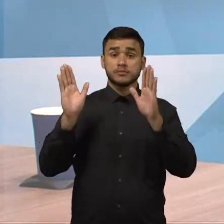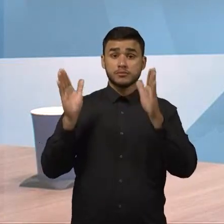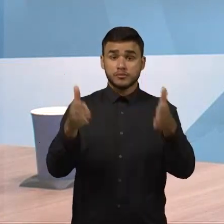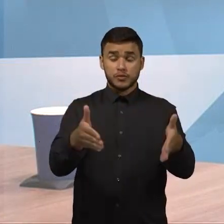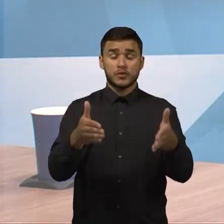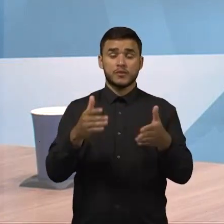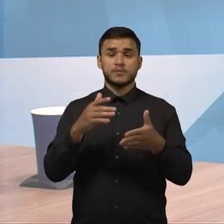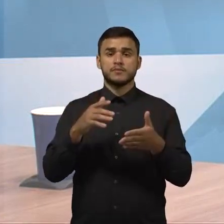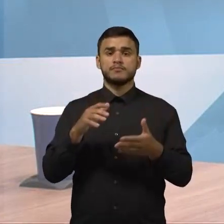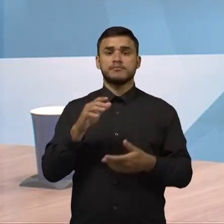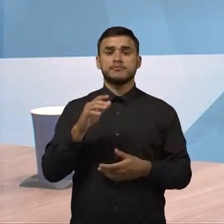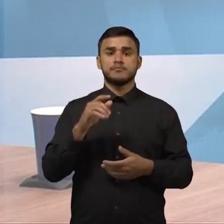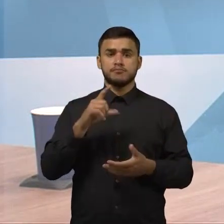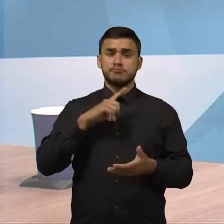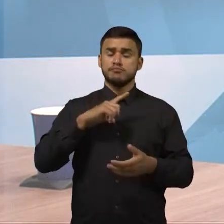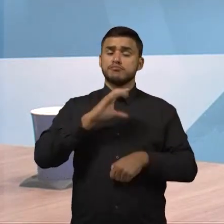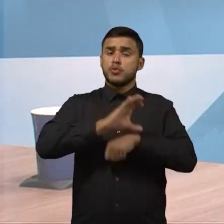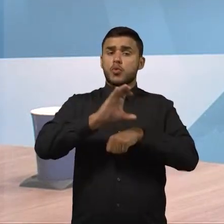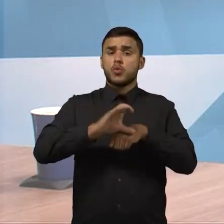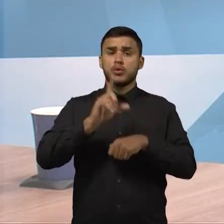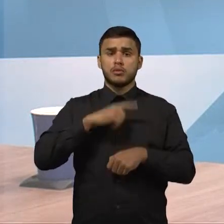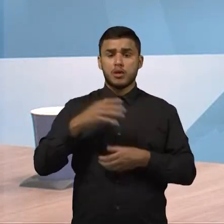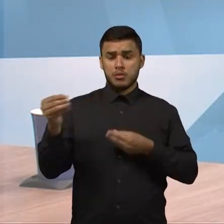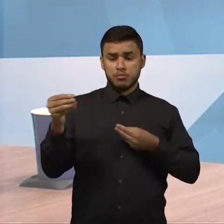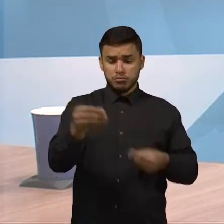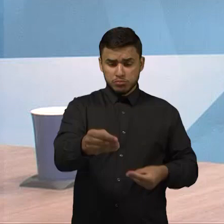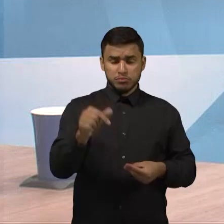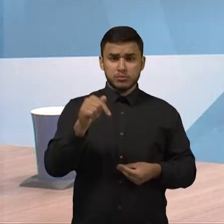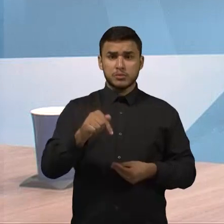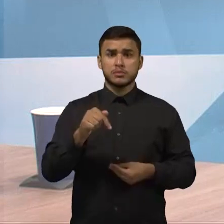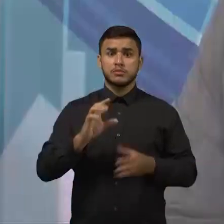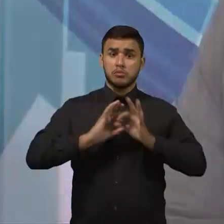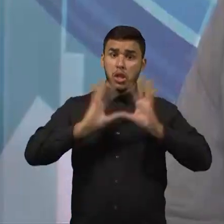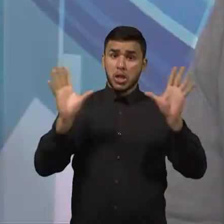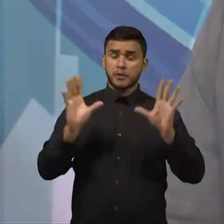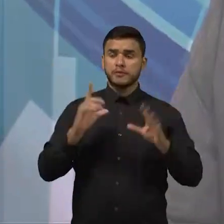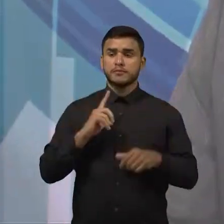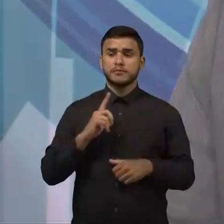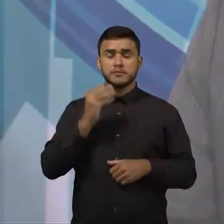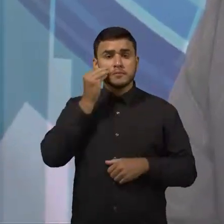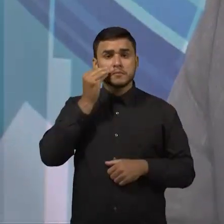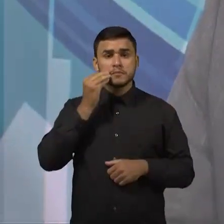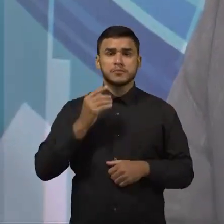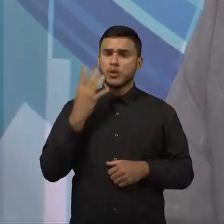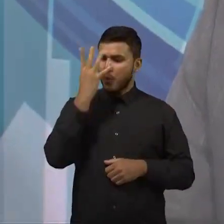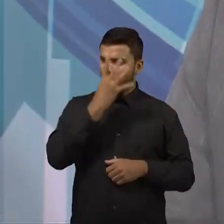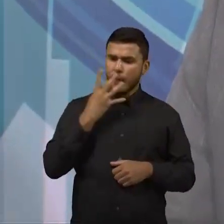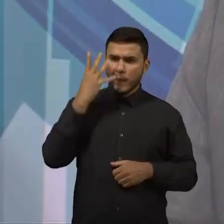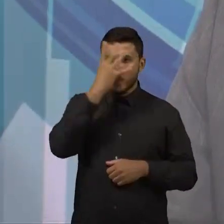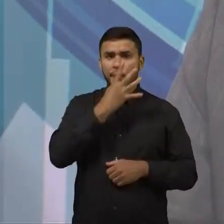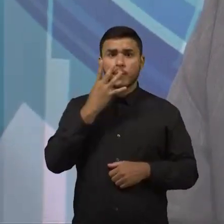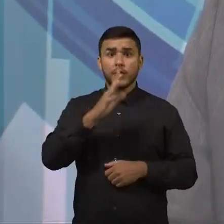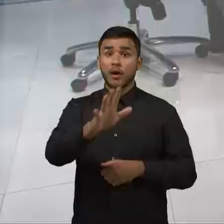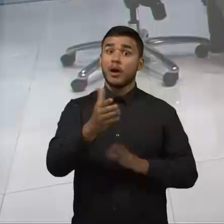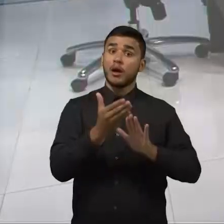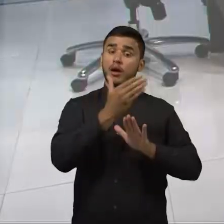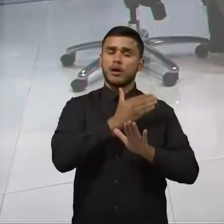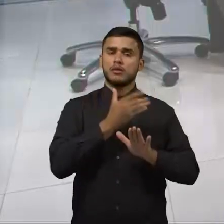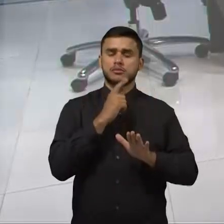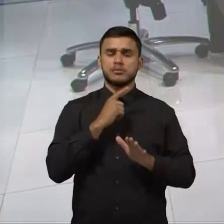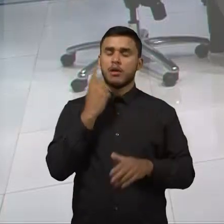é constitucional e ele tem que fazê-lo. O que eu chamei de filigrana foi as 4 horas gastas que antecederam essa